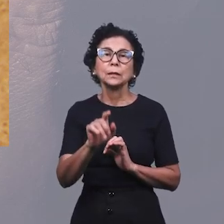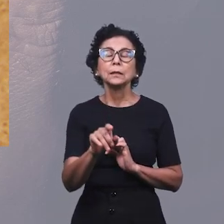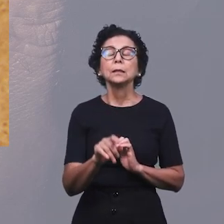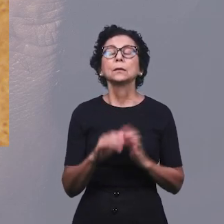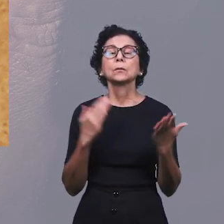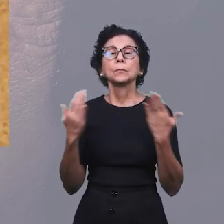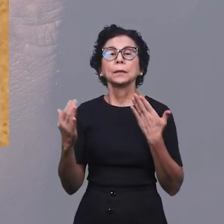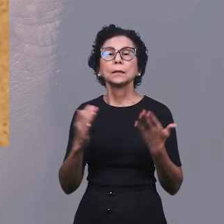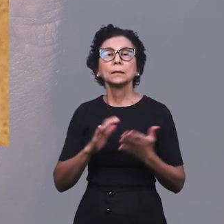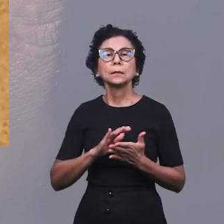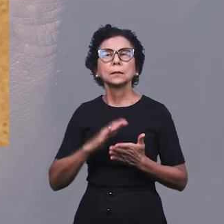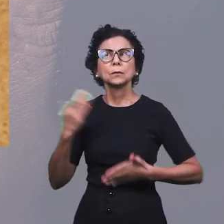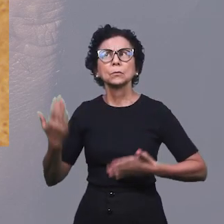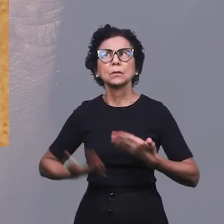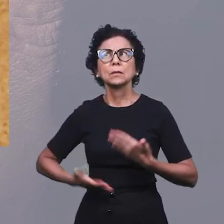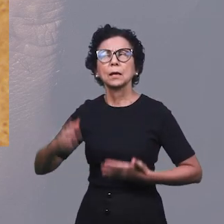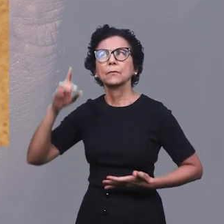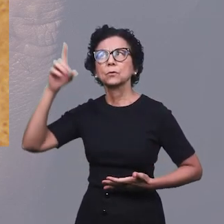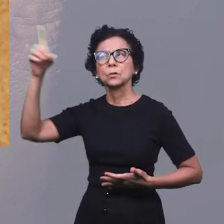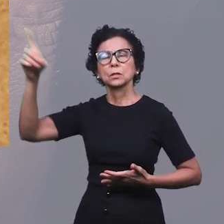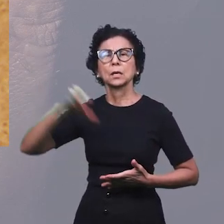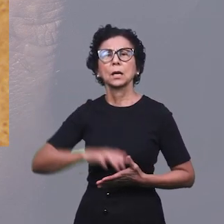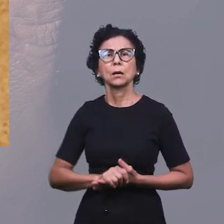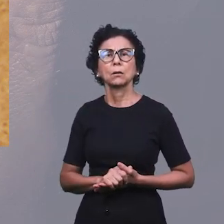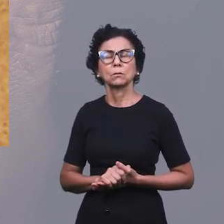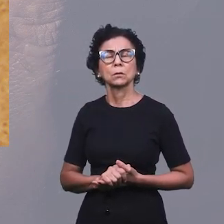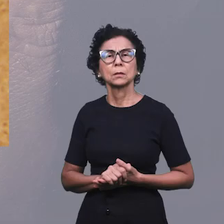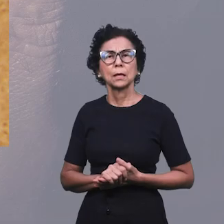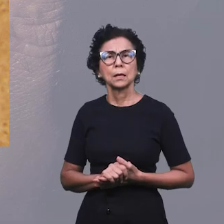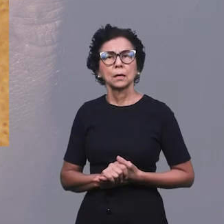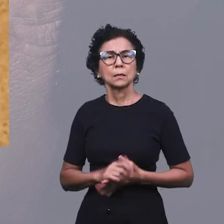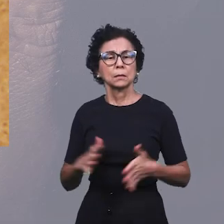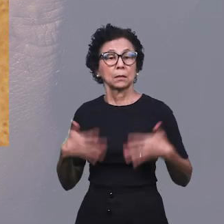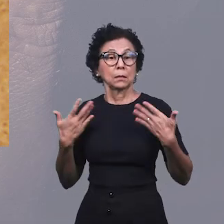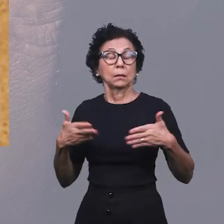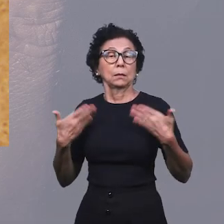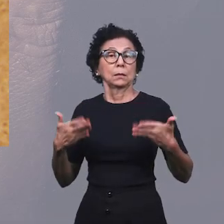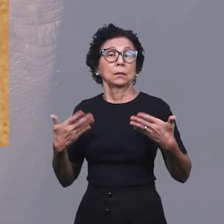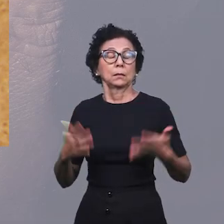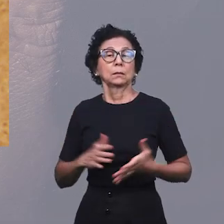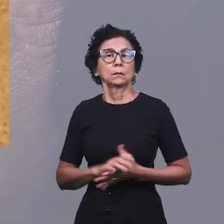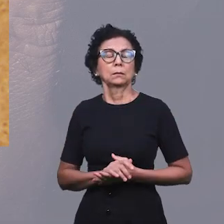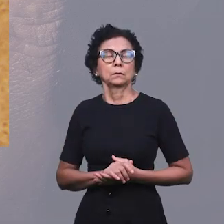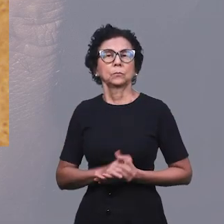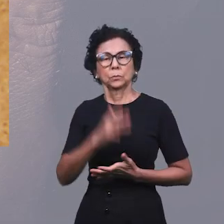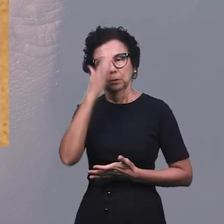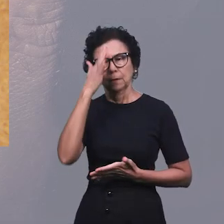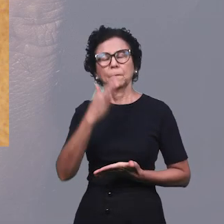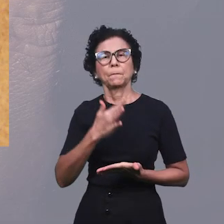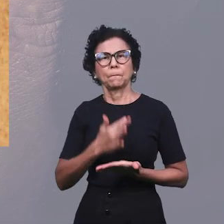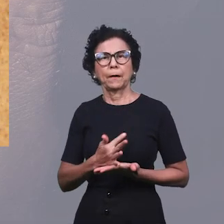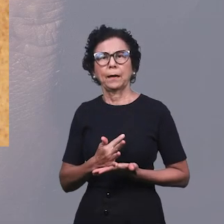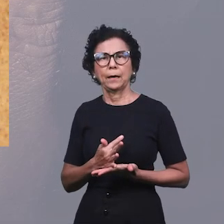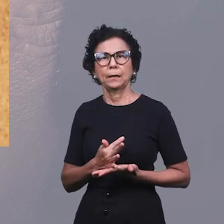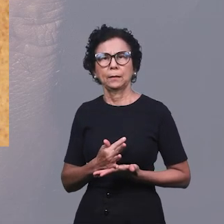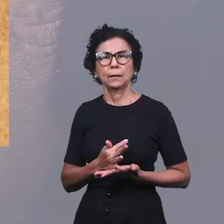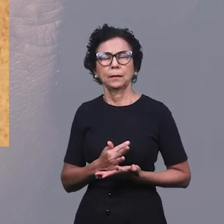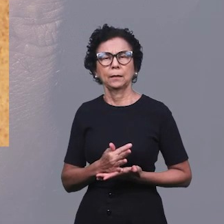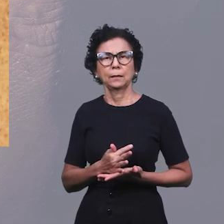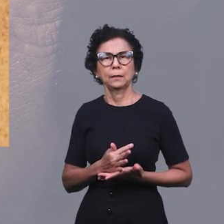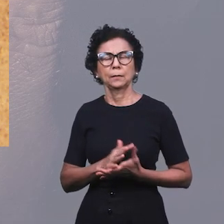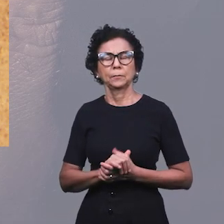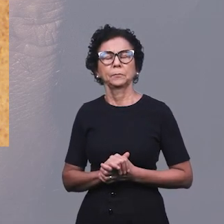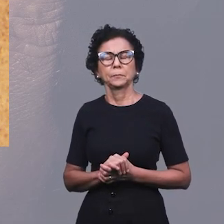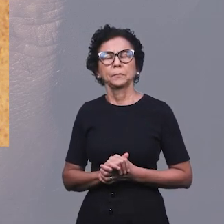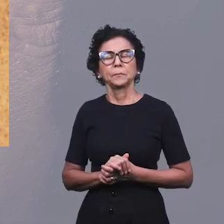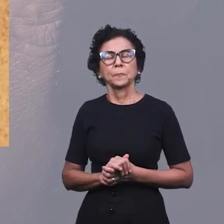acesa, não apagada, né? Mas como brasa viva. Então, os sacerdotes, o que eles faziam? Eles